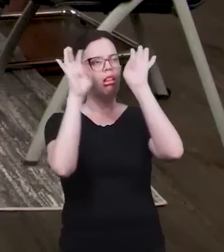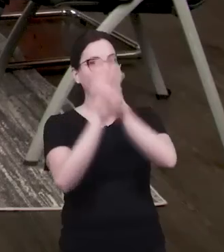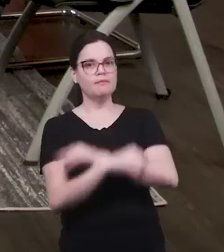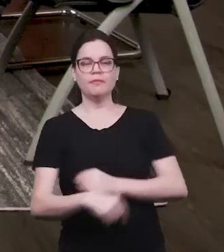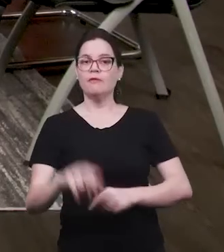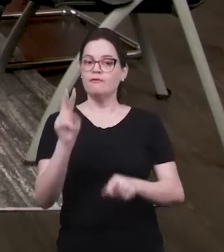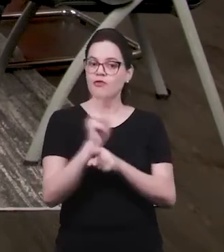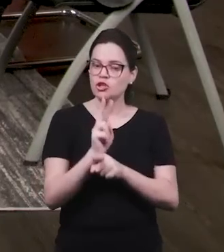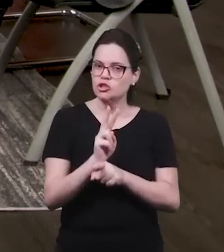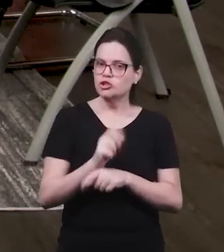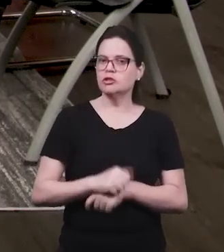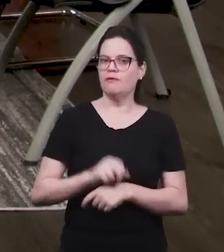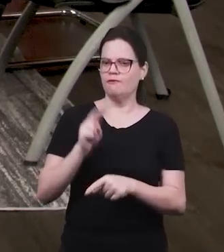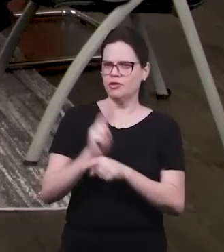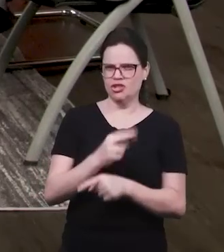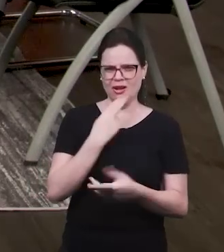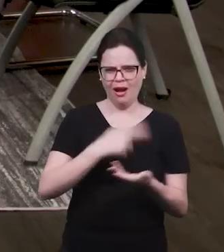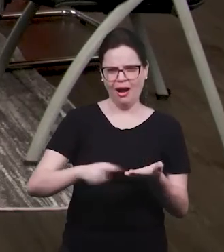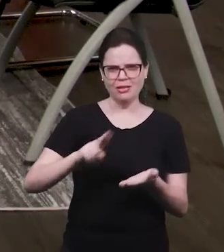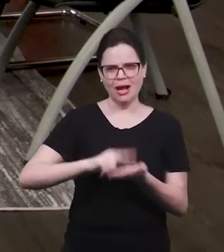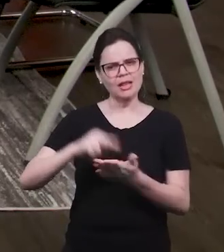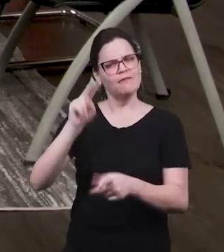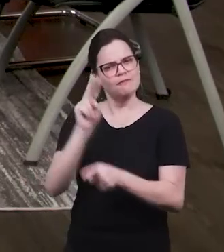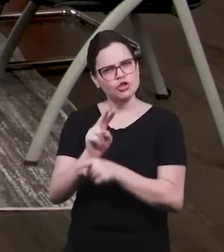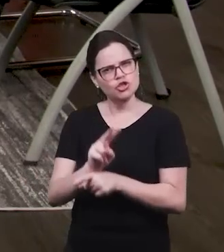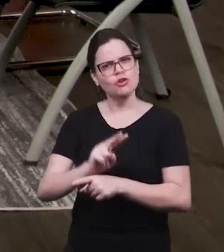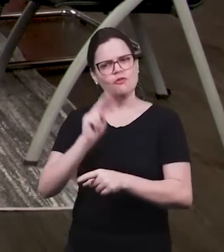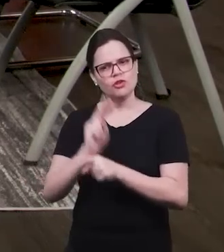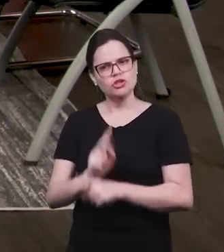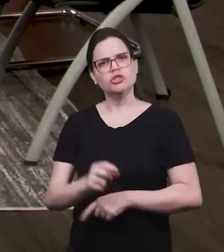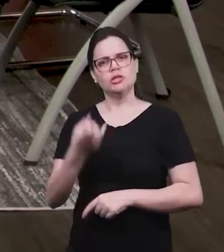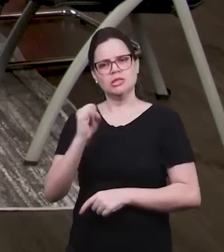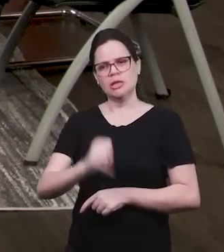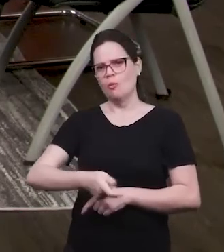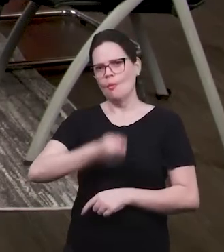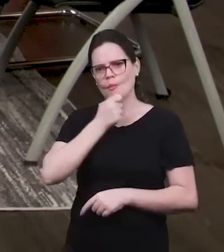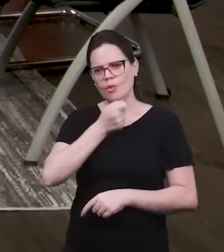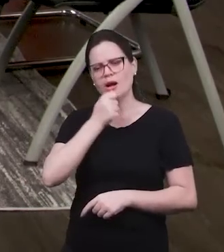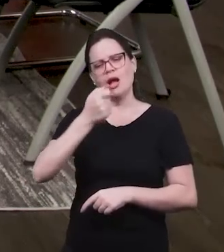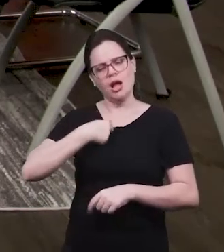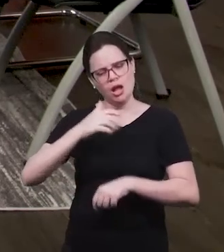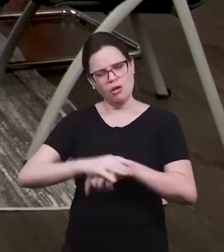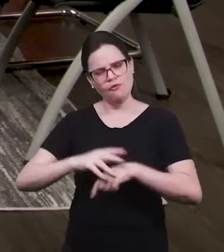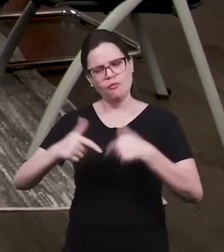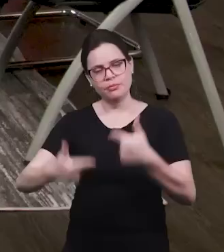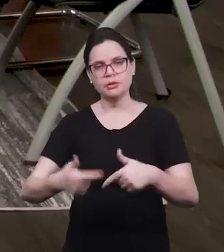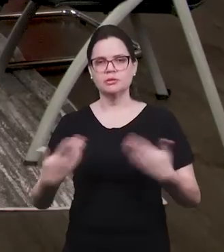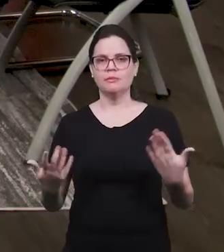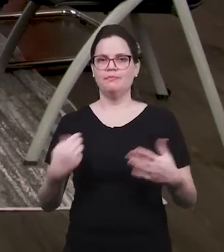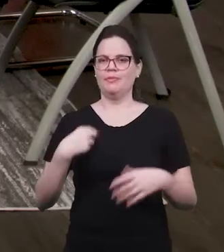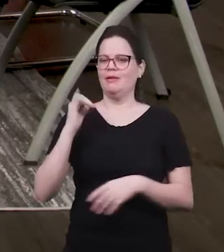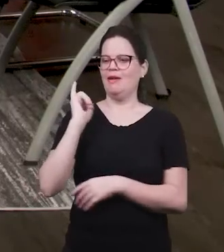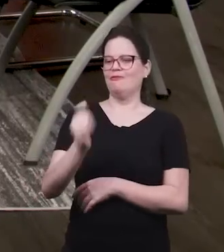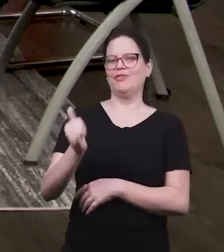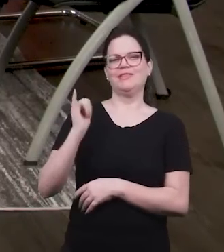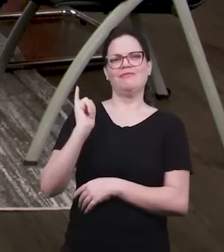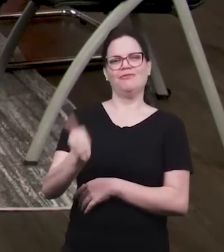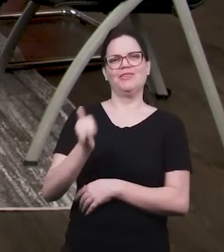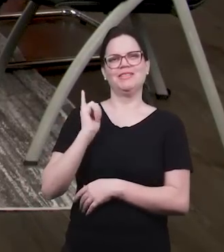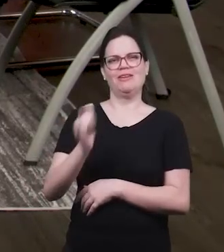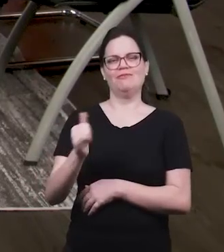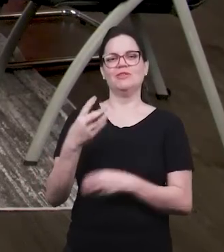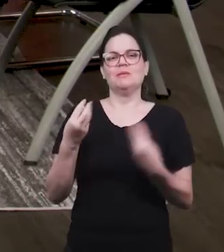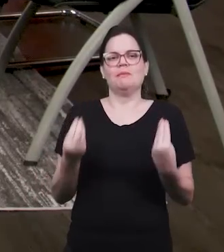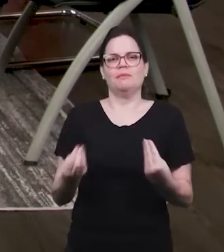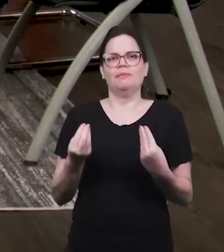virei com a minha espada da minha boca, então, batalharei. Então, todo aviso agora é para um